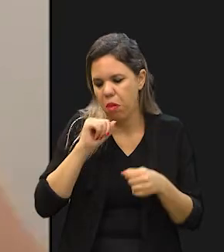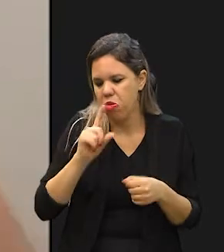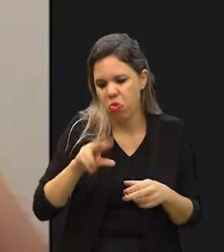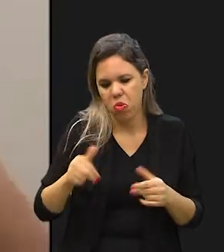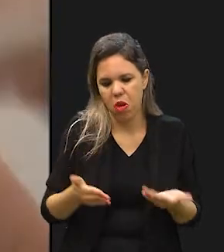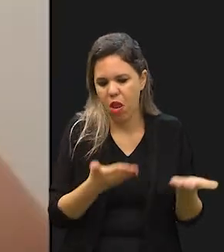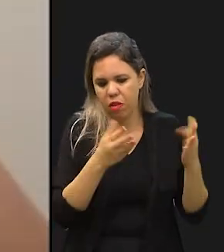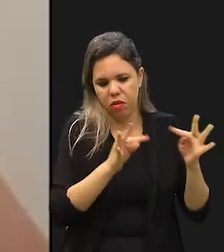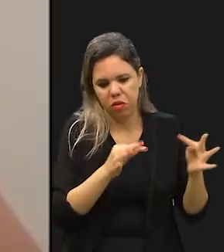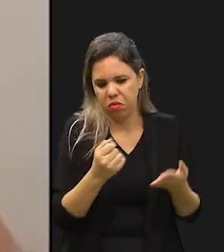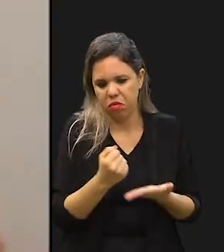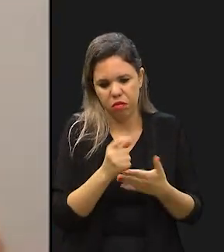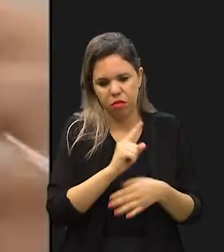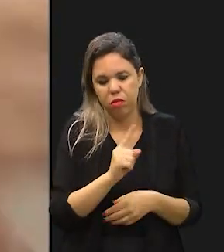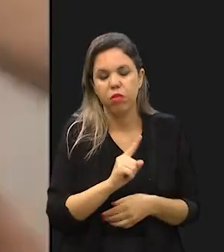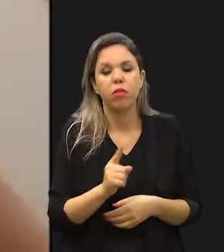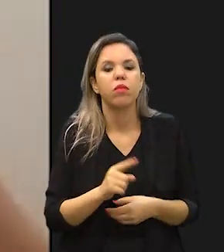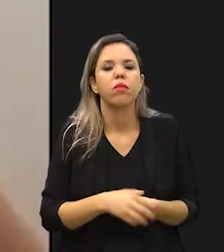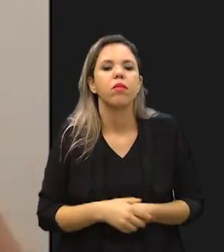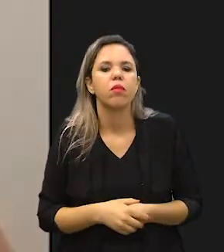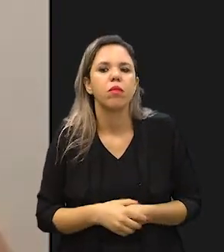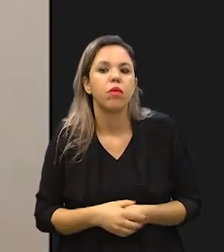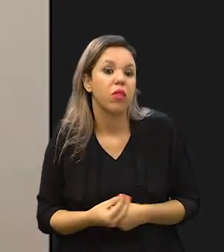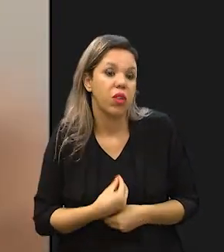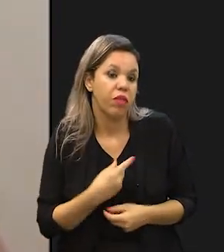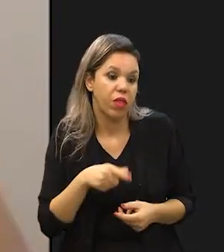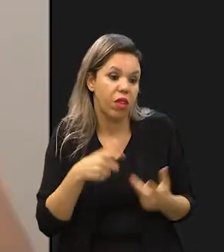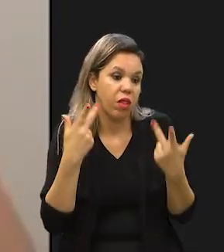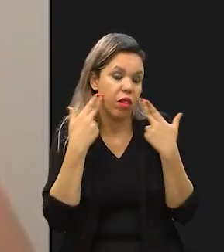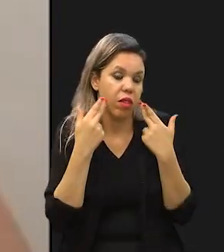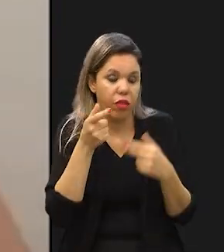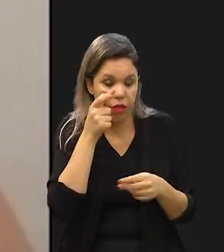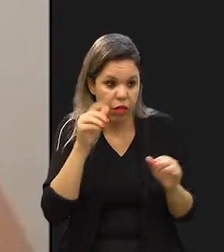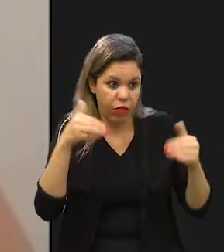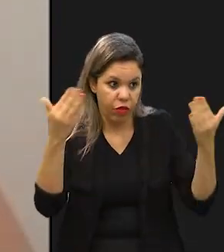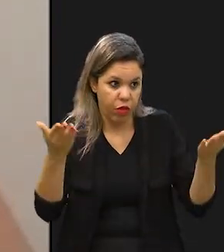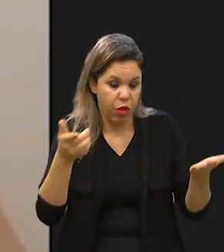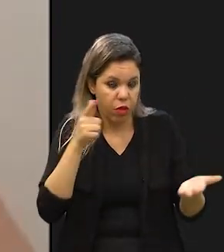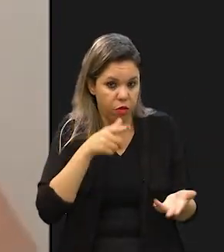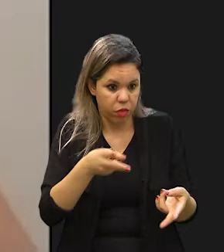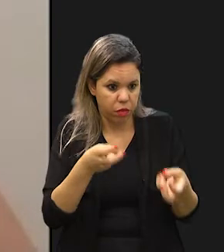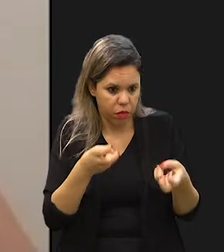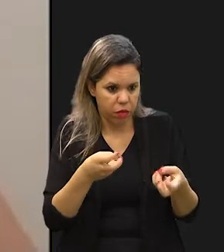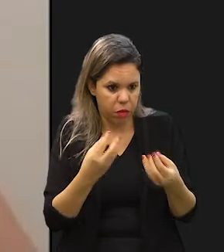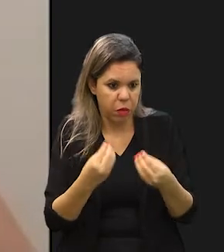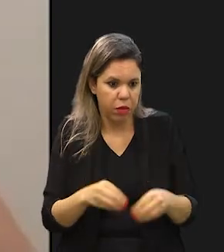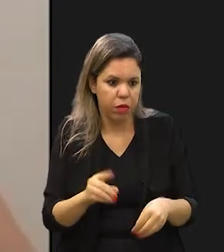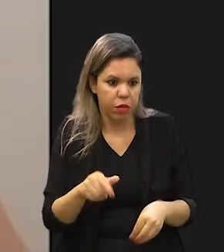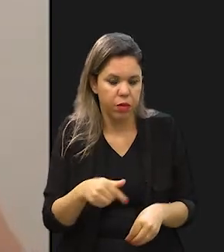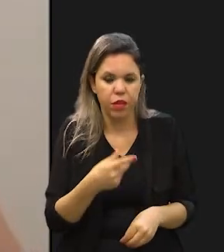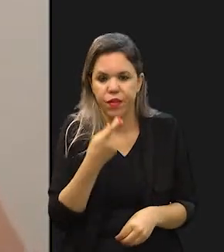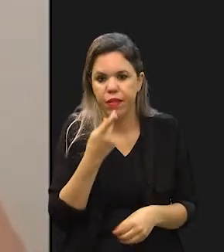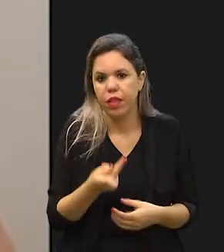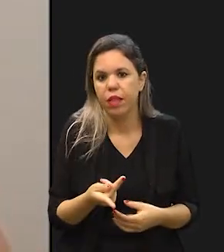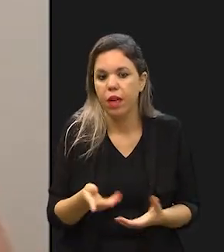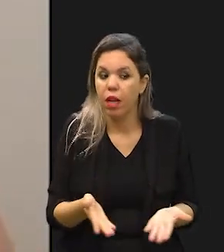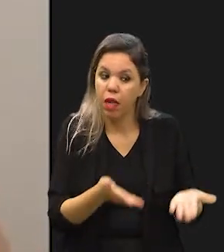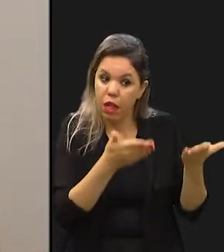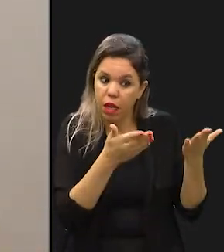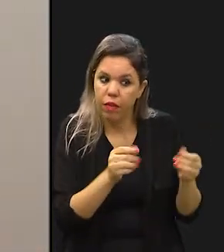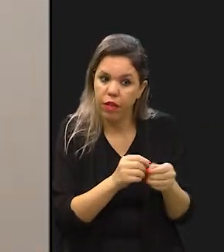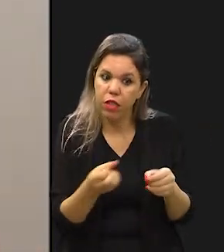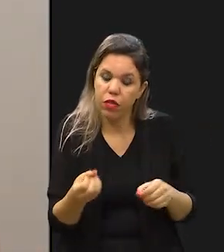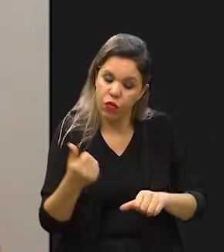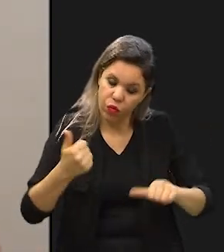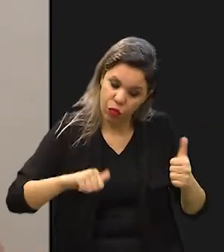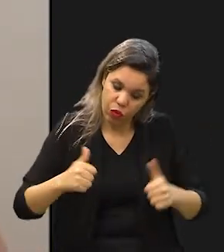levou em lugar nenhum para procurar ajuda, e a vida é assim mesmo. Então, quem vê de fora e consegue ver esse prejuízo, a gente fala, leve para fazer